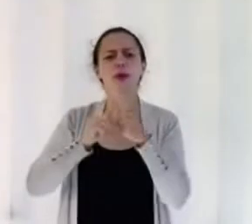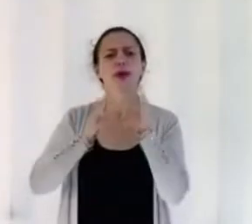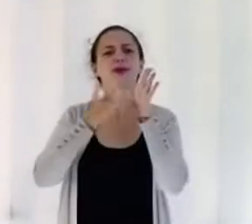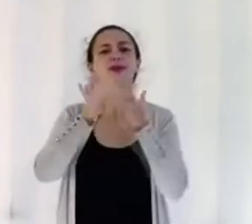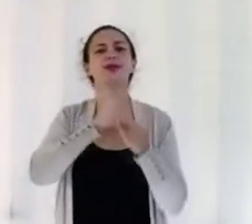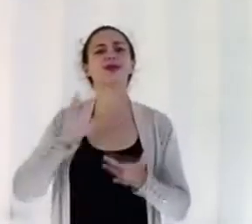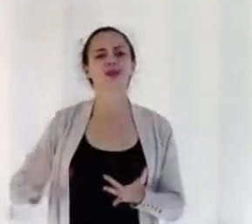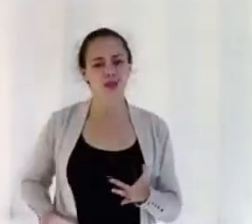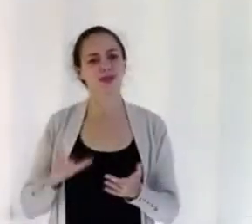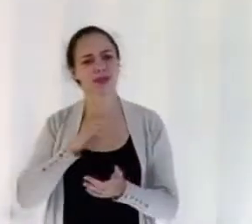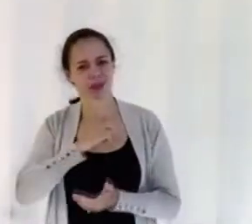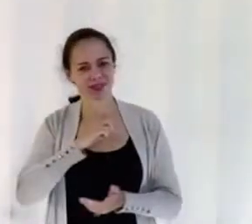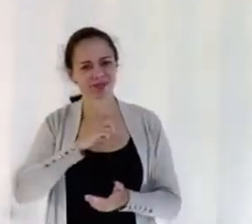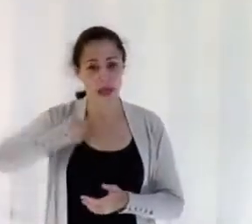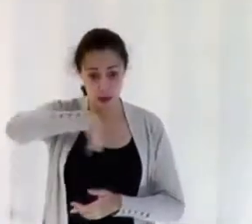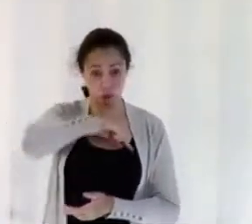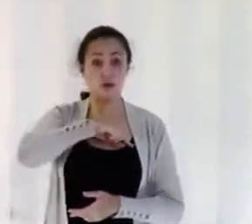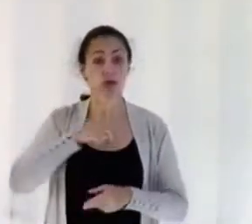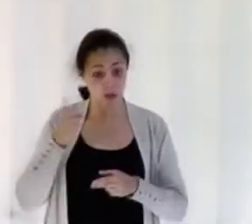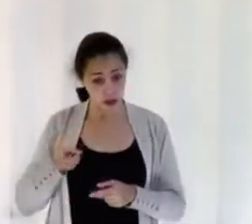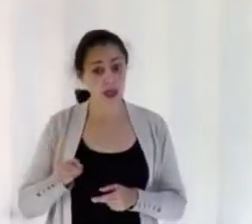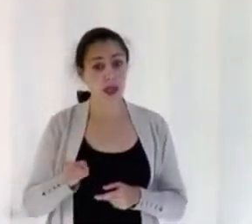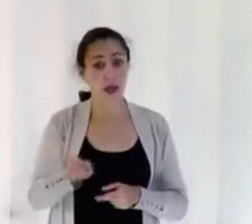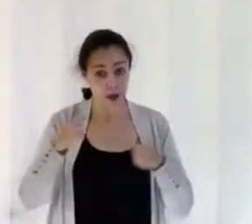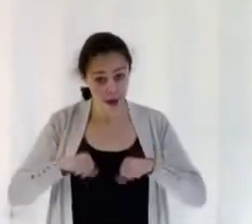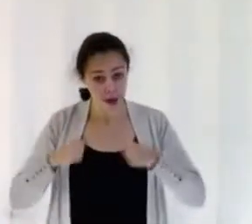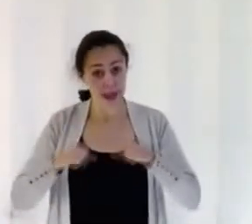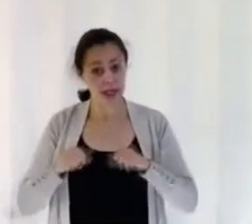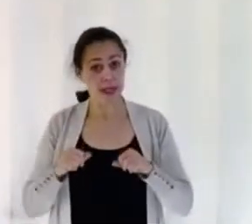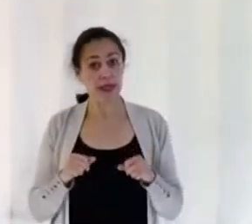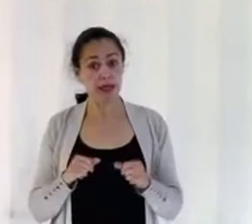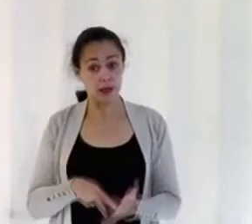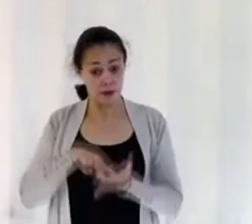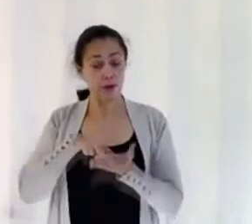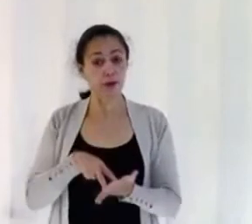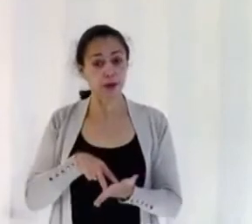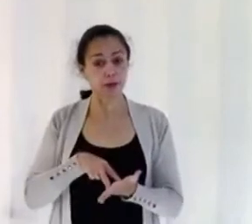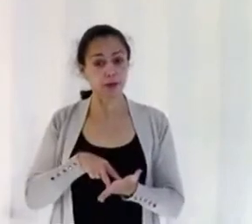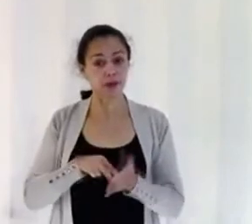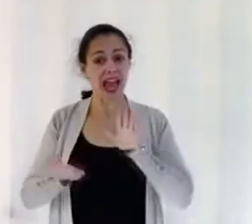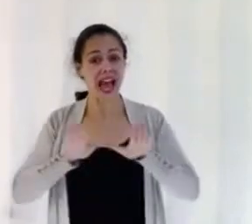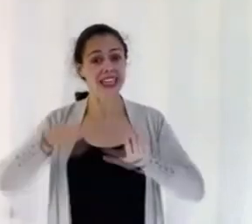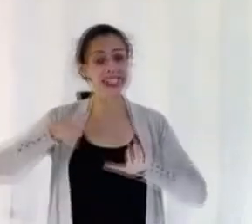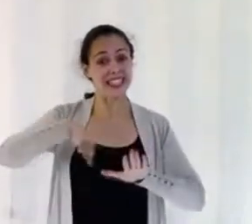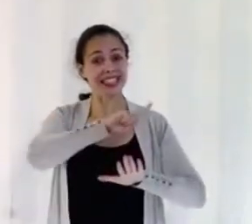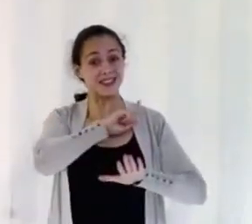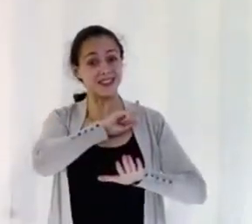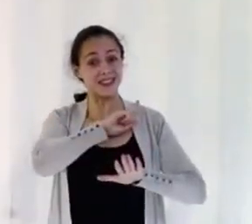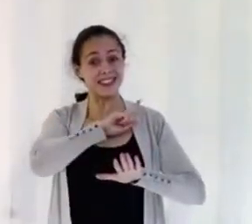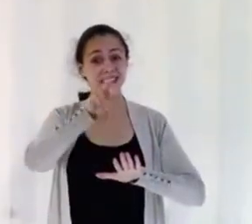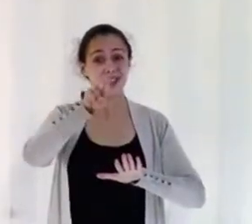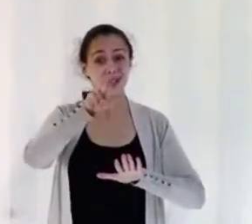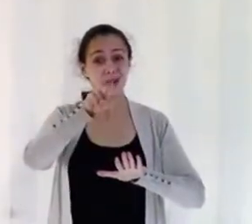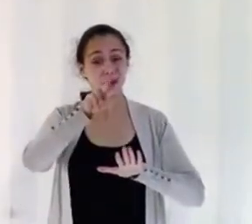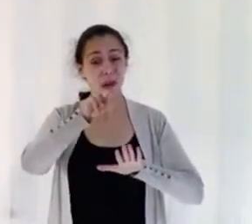nela. E entendemos que muitas das vezes o sobrepeso nos tira o foco, que